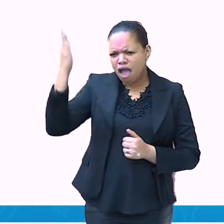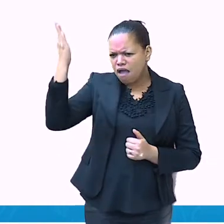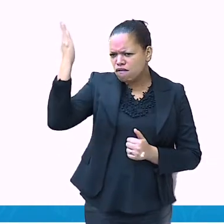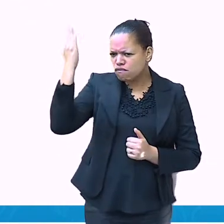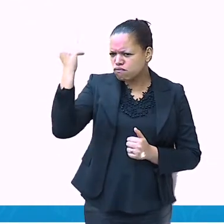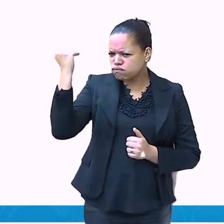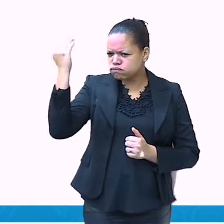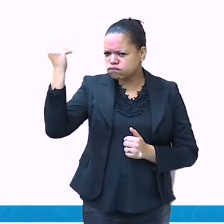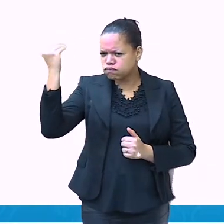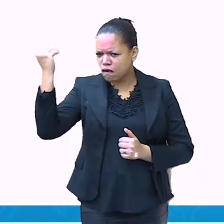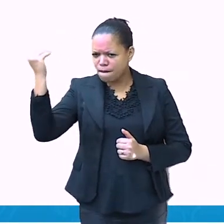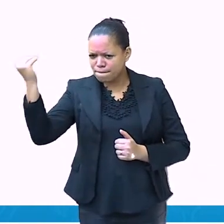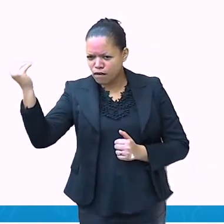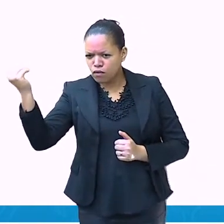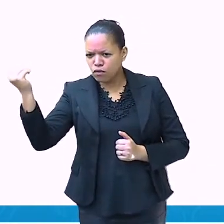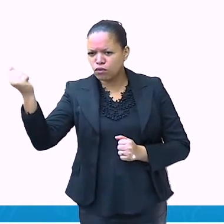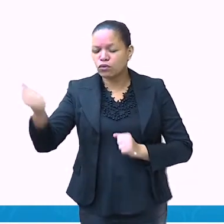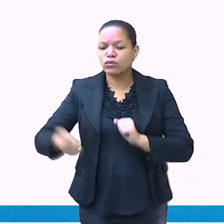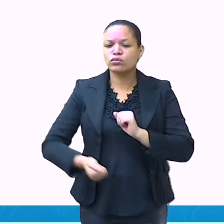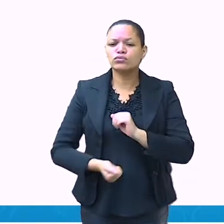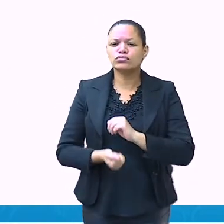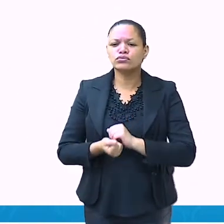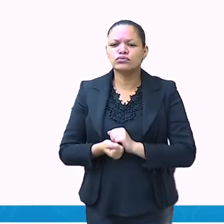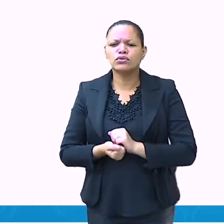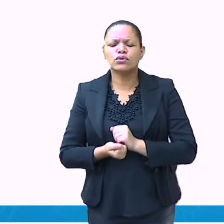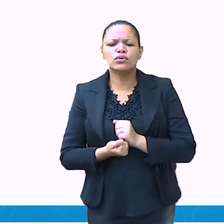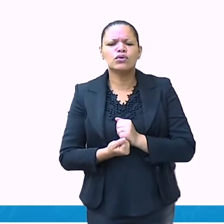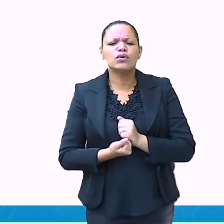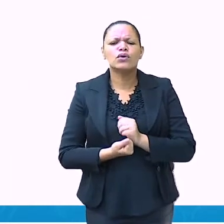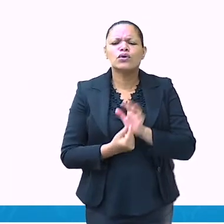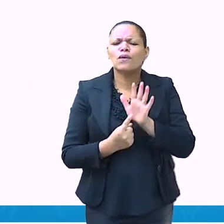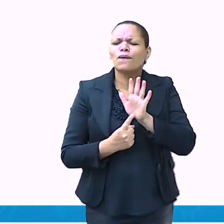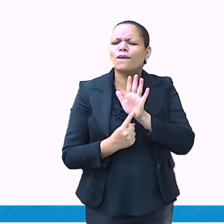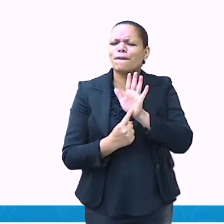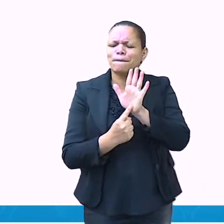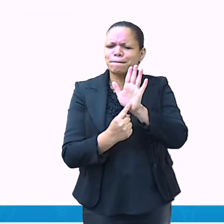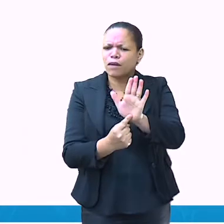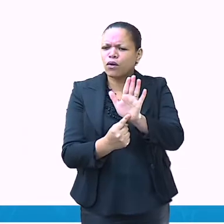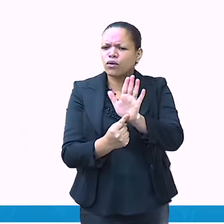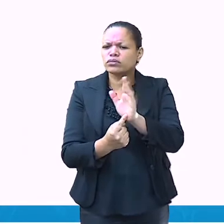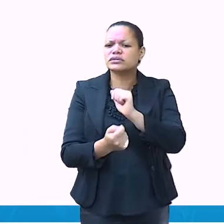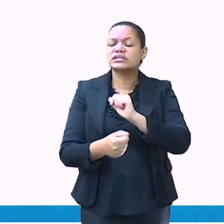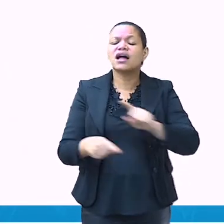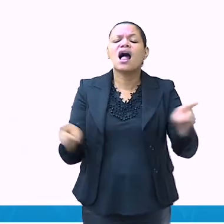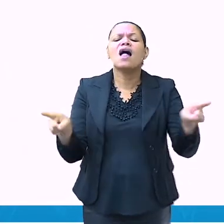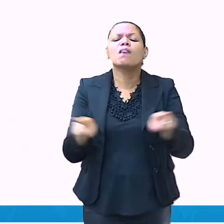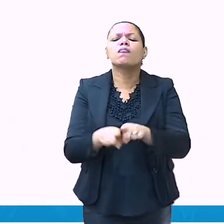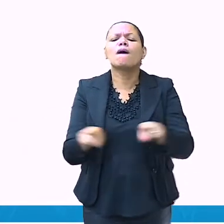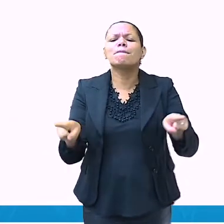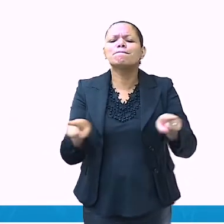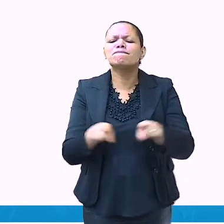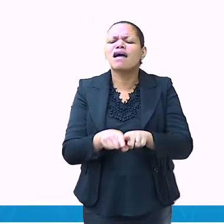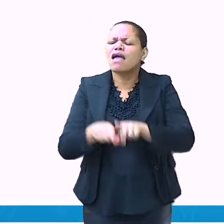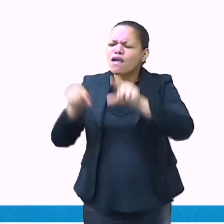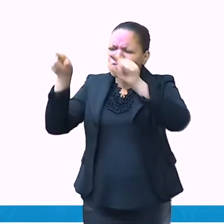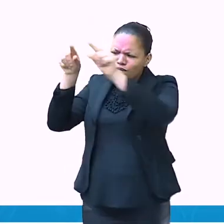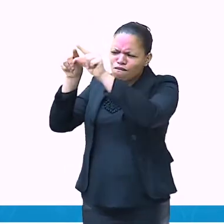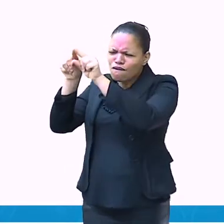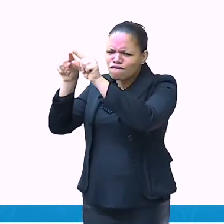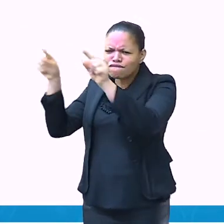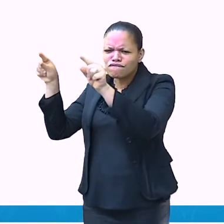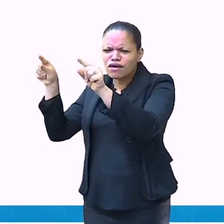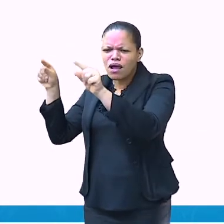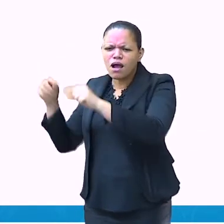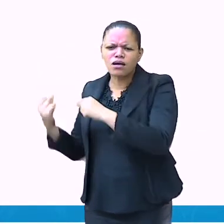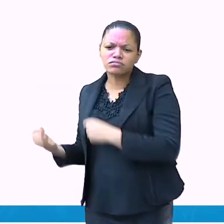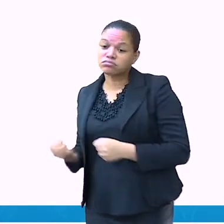discurso de Martin Luther King veio com a seguinte frase, né? I have a dream. Então, esse